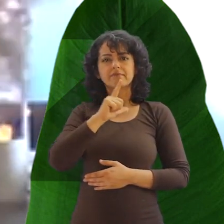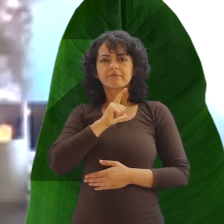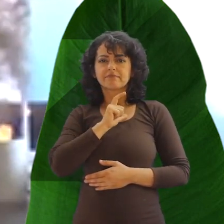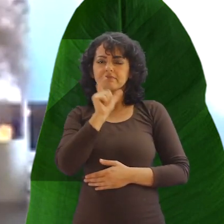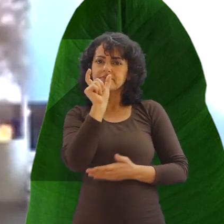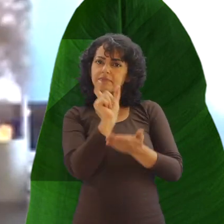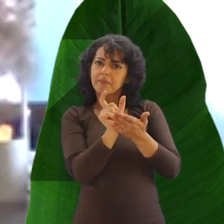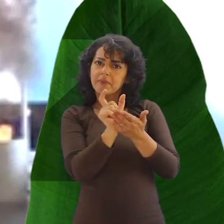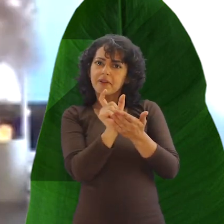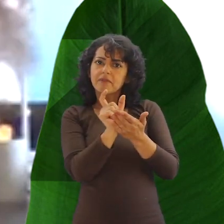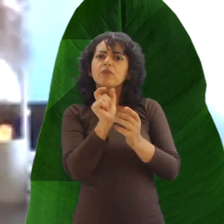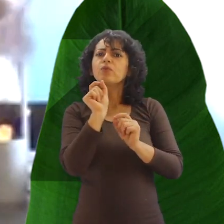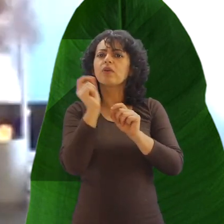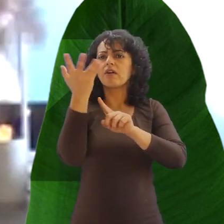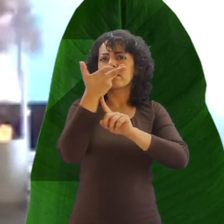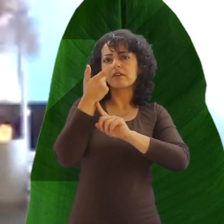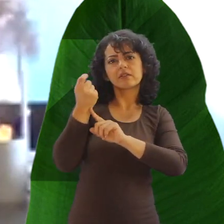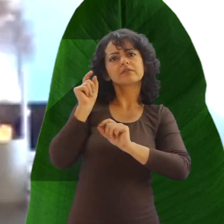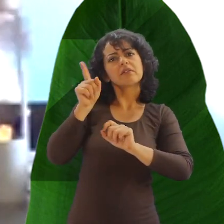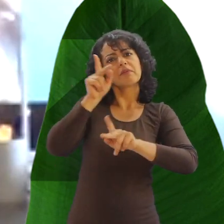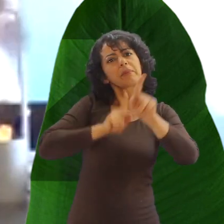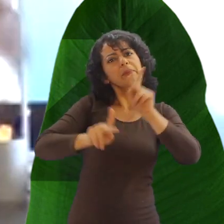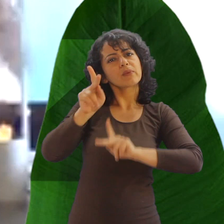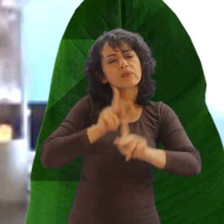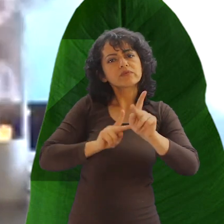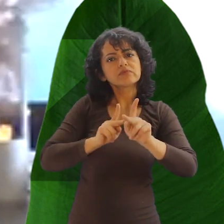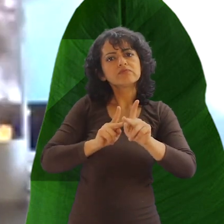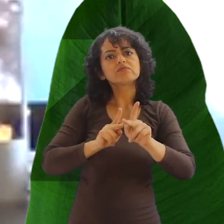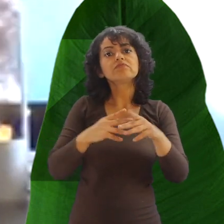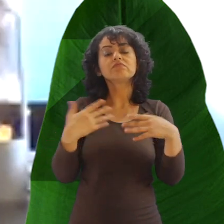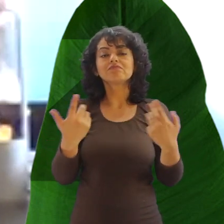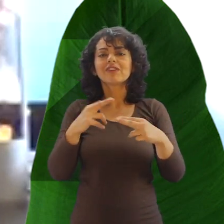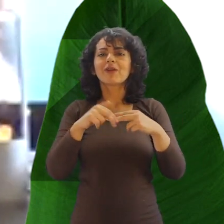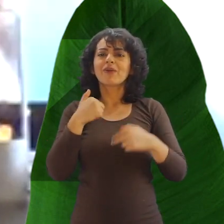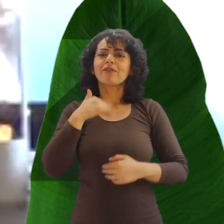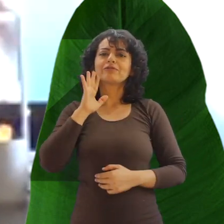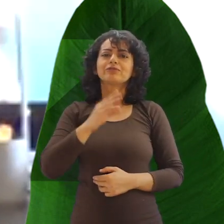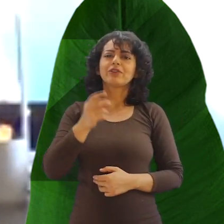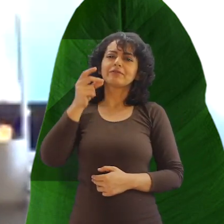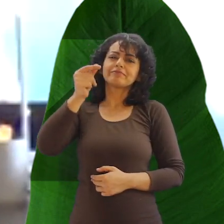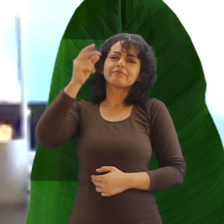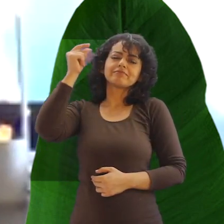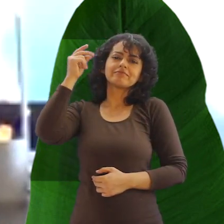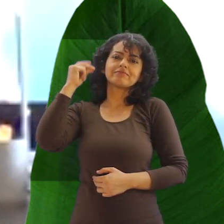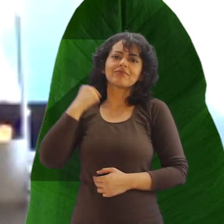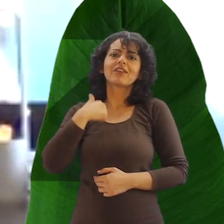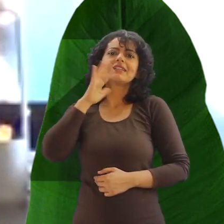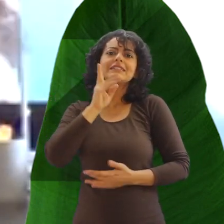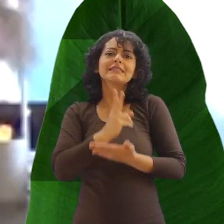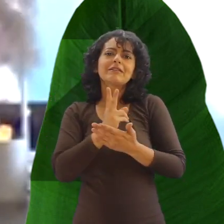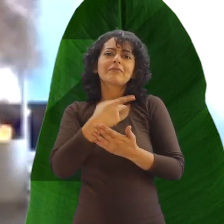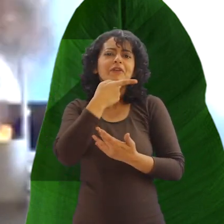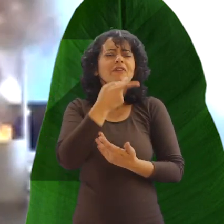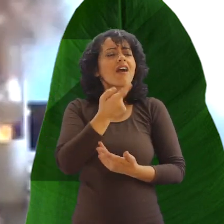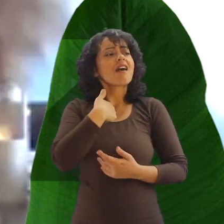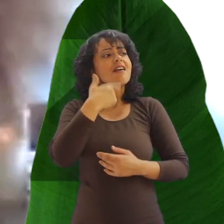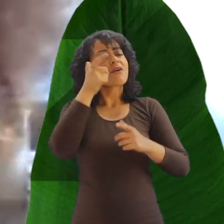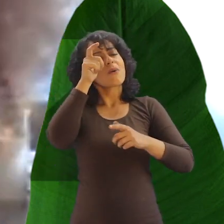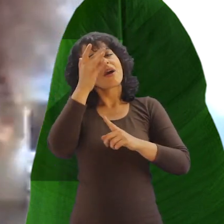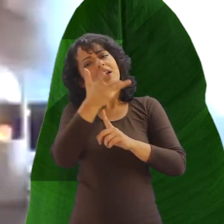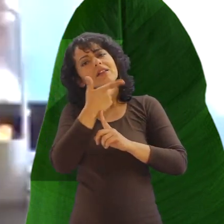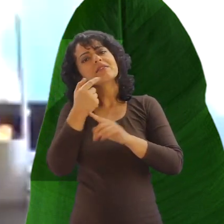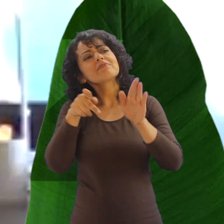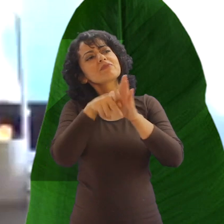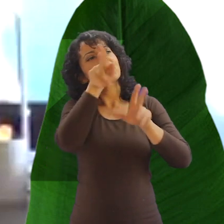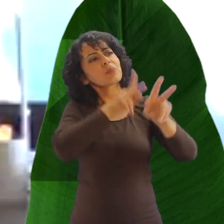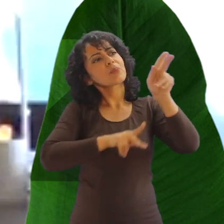corpo. Então, assim, eu já estava há muito tempo falando, tá, eu sou artista do corpo transdisciplinar, artista do corpo multidisciplinar, sou